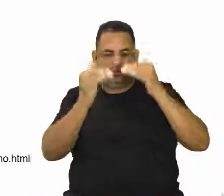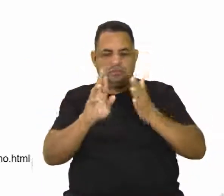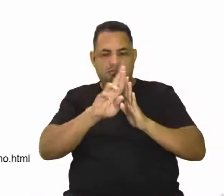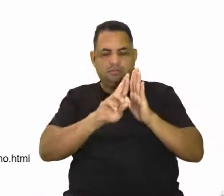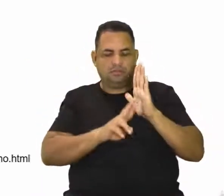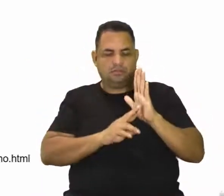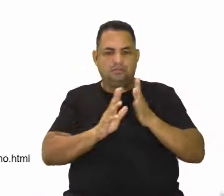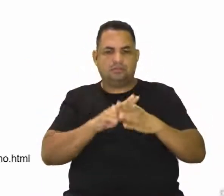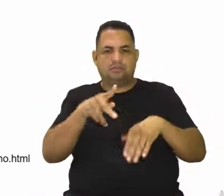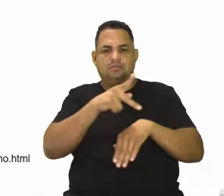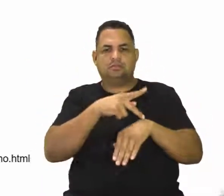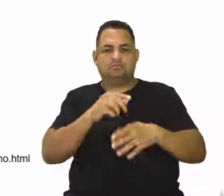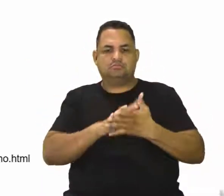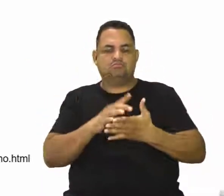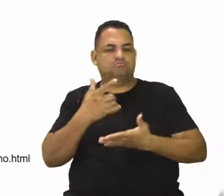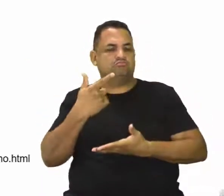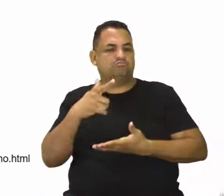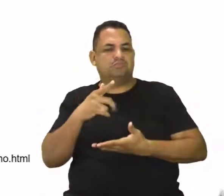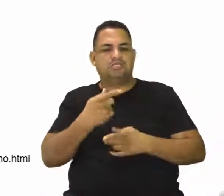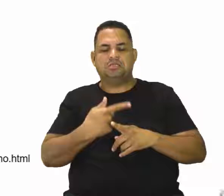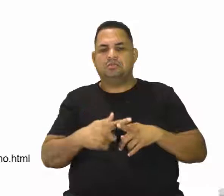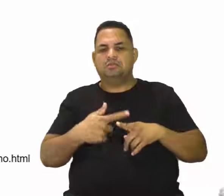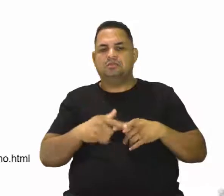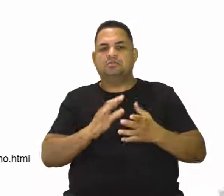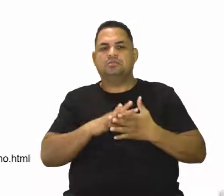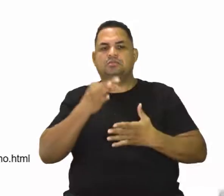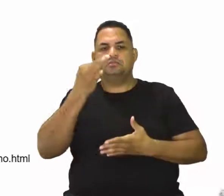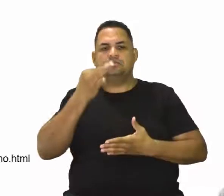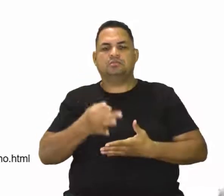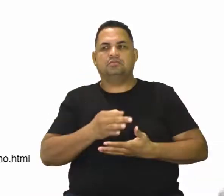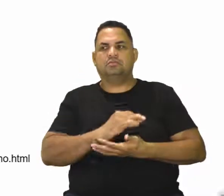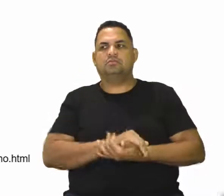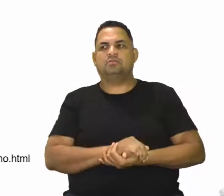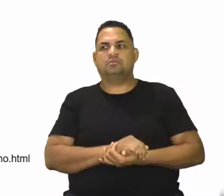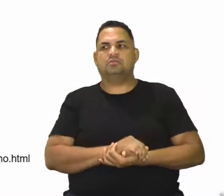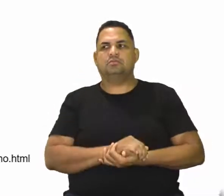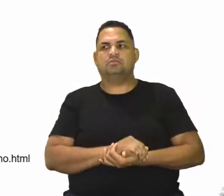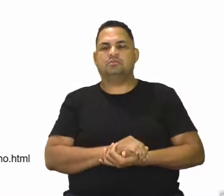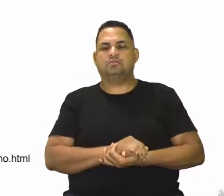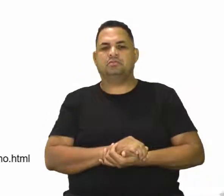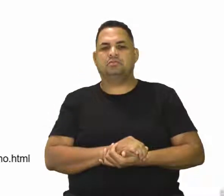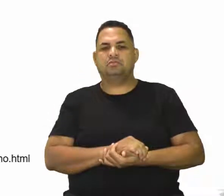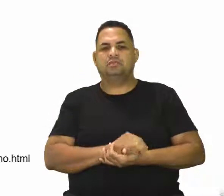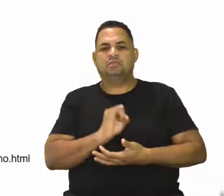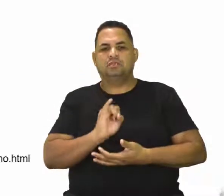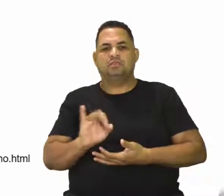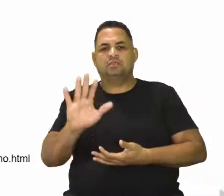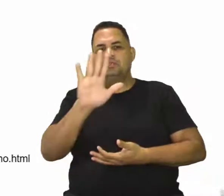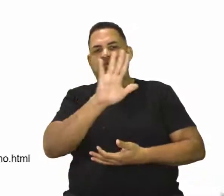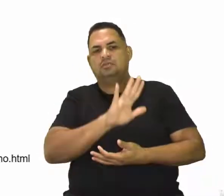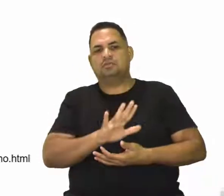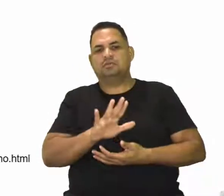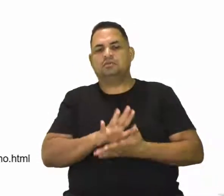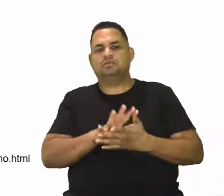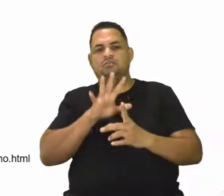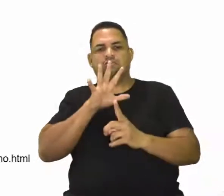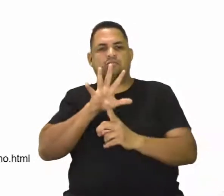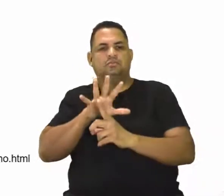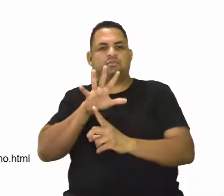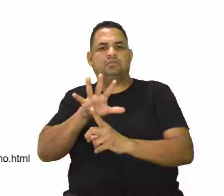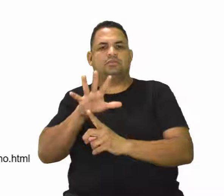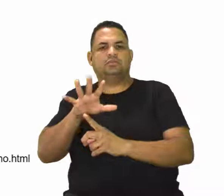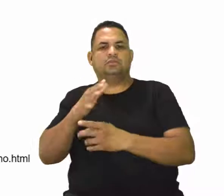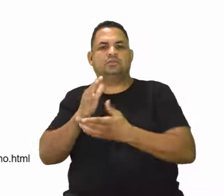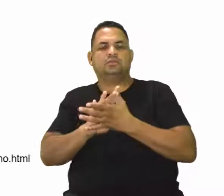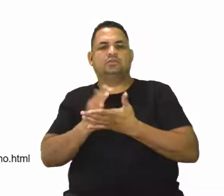regras daquele país, não tem porquê, certo? Então, essa imagem do impacto da